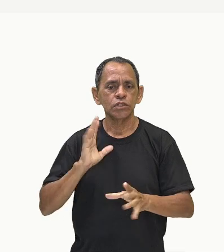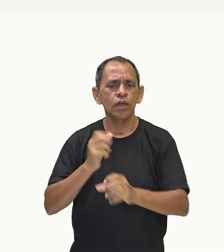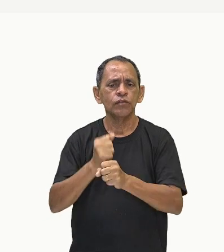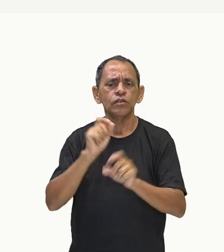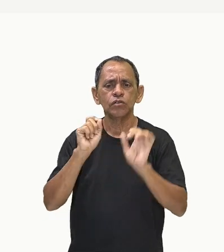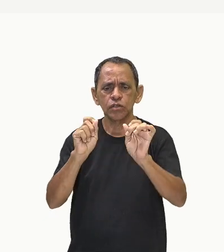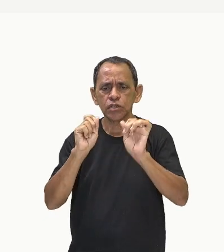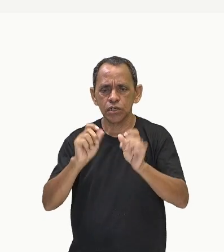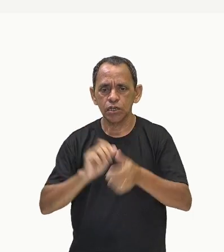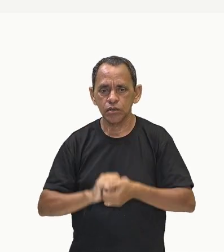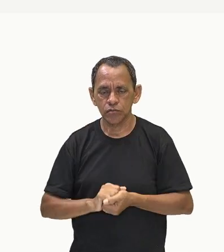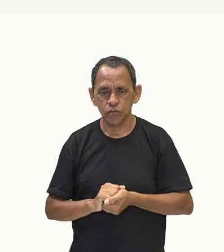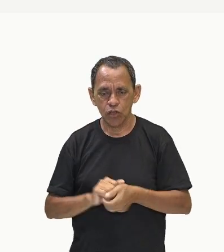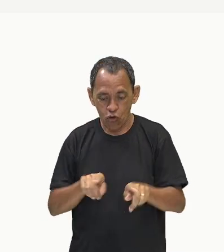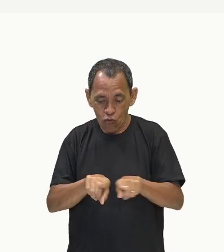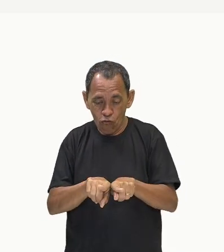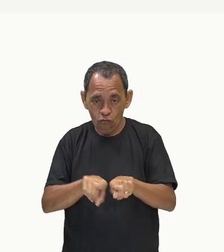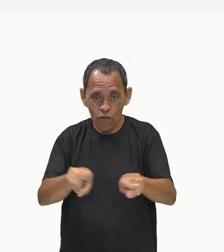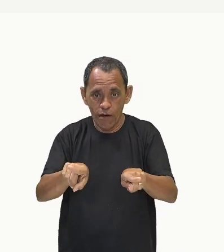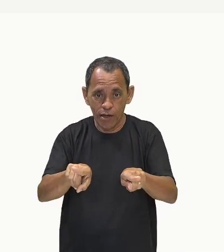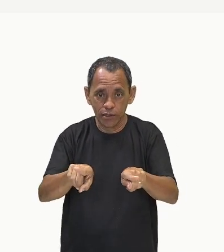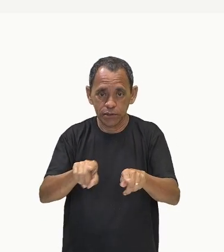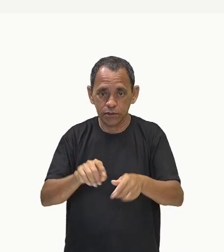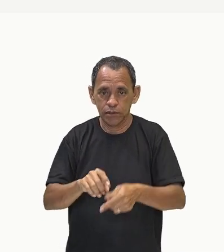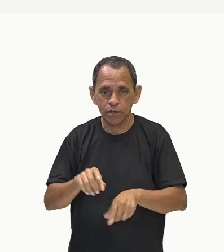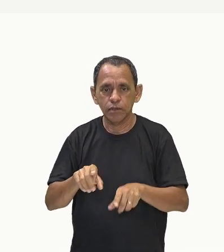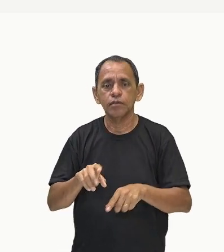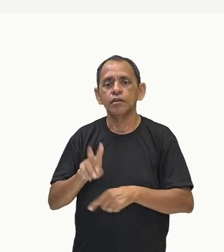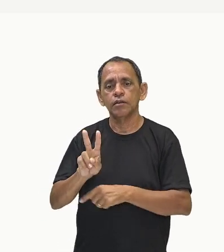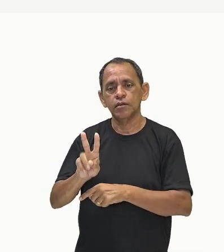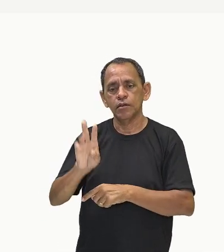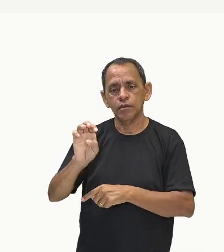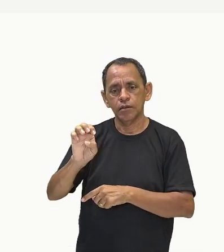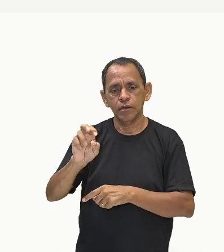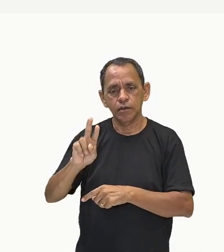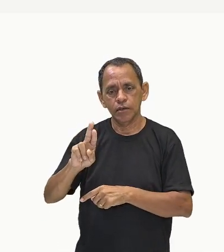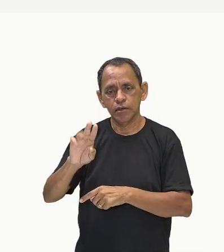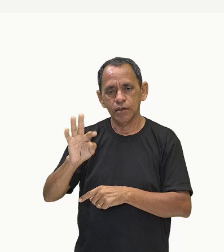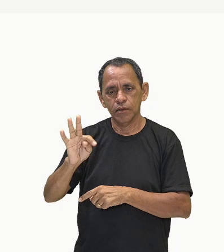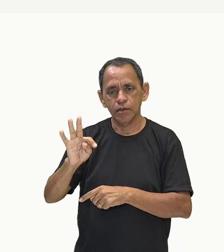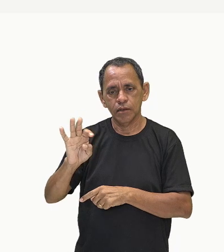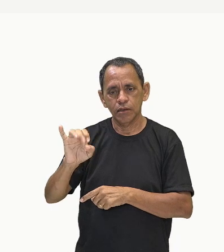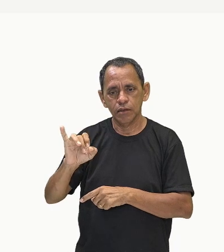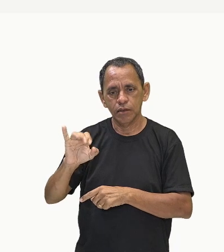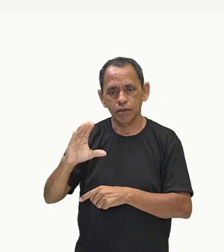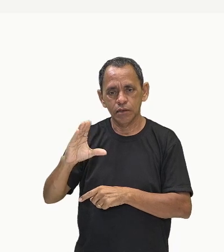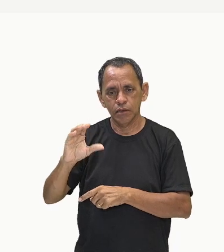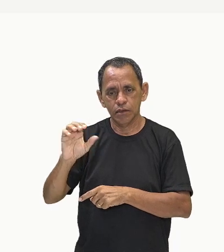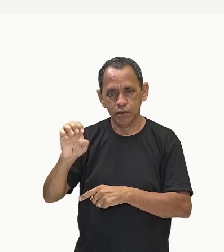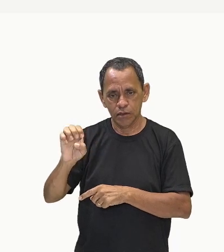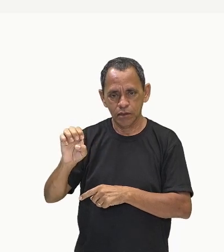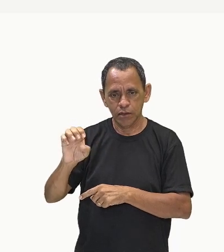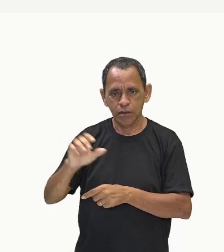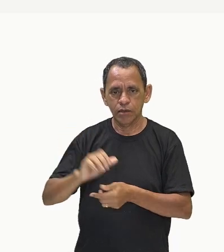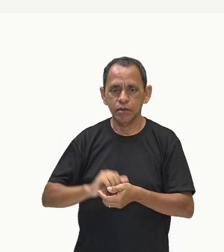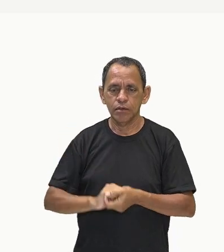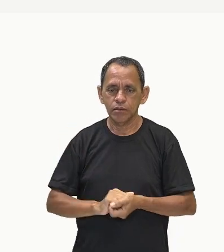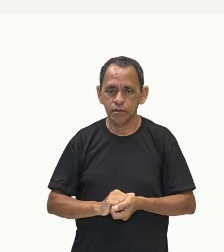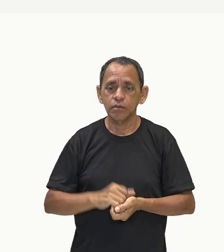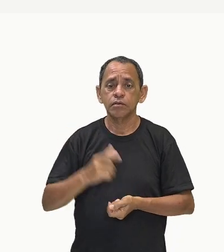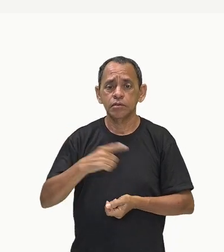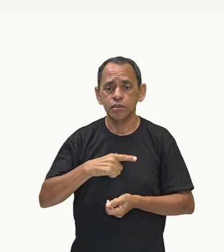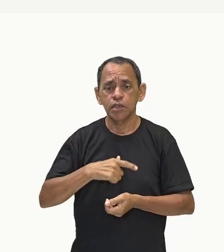vértice. E assim, né, como nós já vimos, o nosso hexaedro, também chamado de cubo, ele possui 8